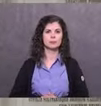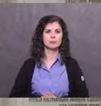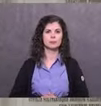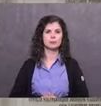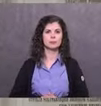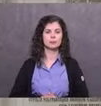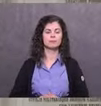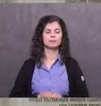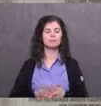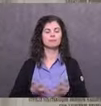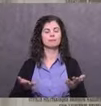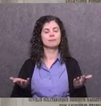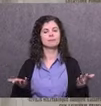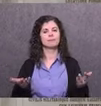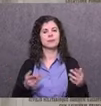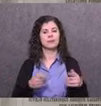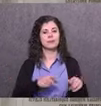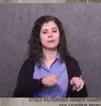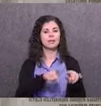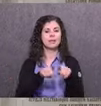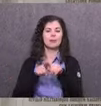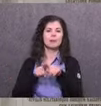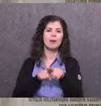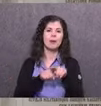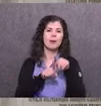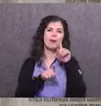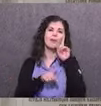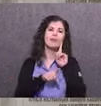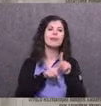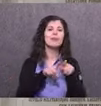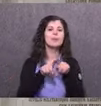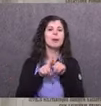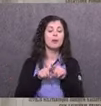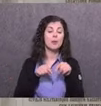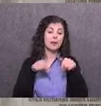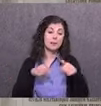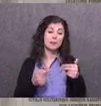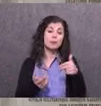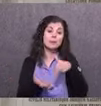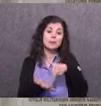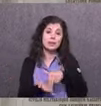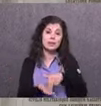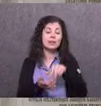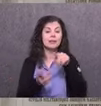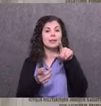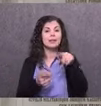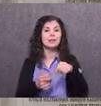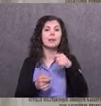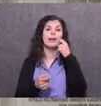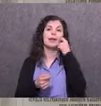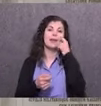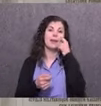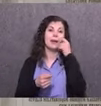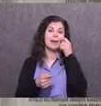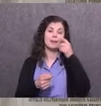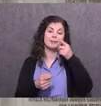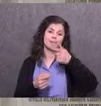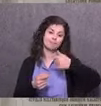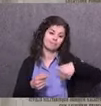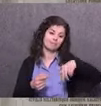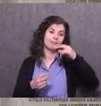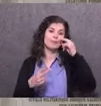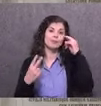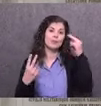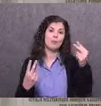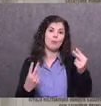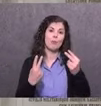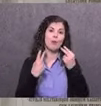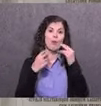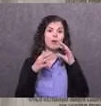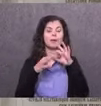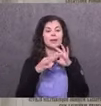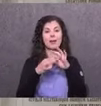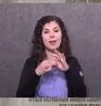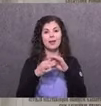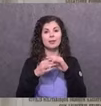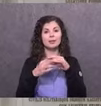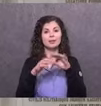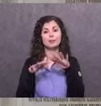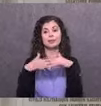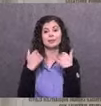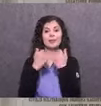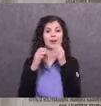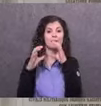Meus caros irmãos e irmãs aqui presentes e todos os que nos acompanham através dos meios de comunicação